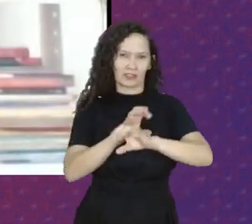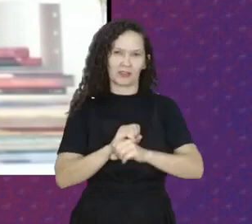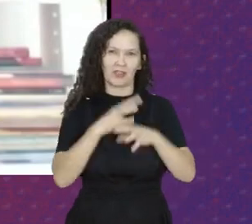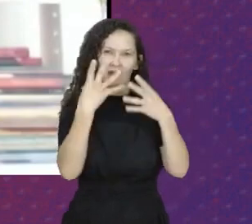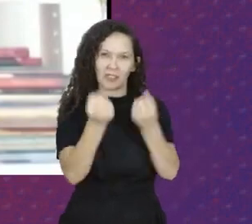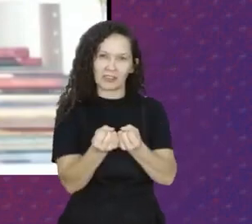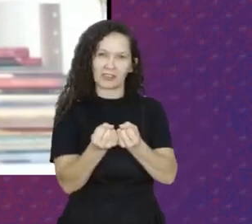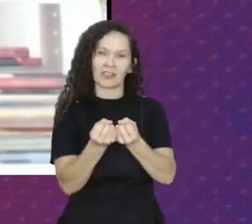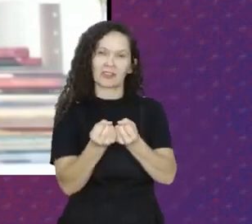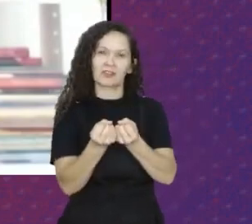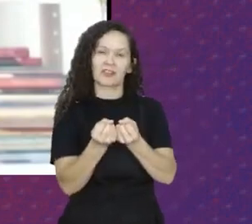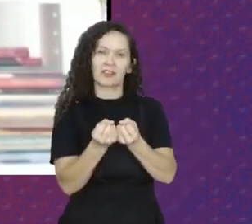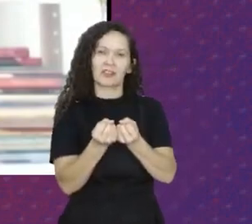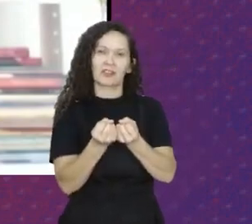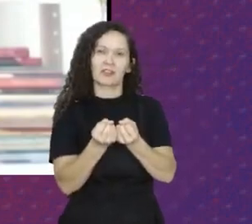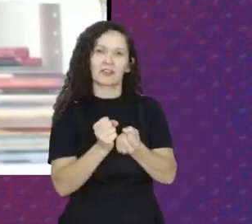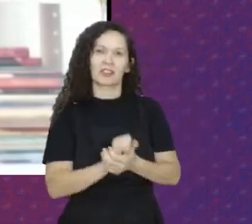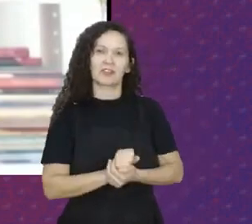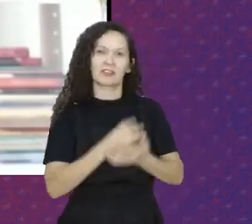submetidos